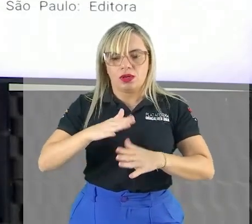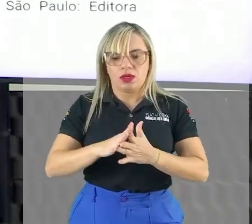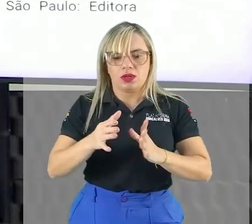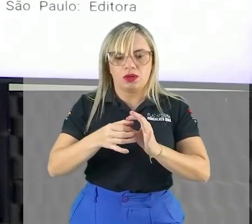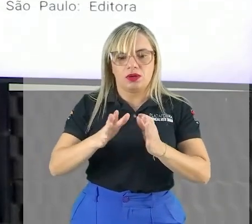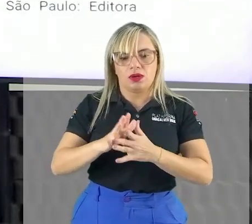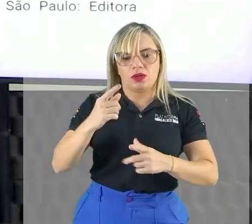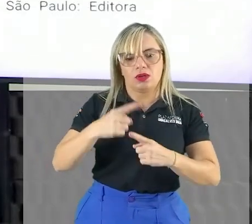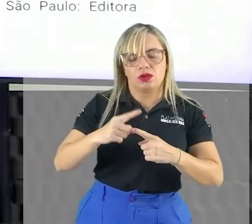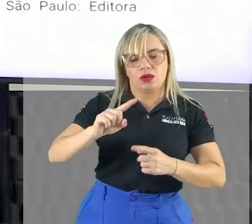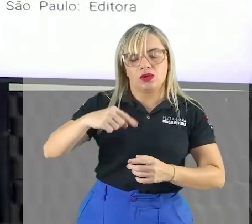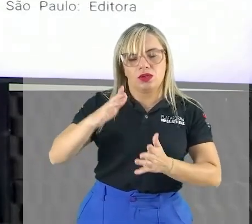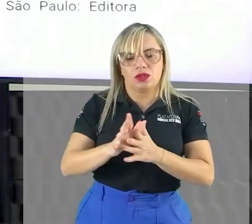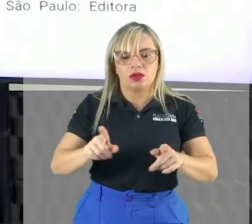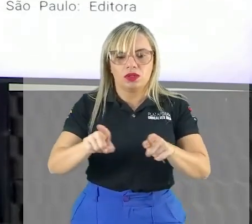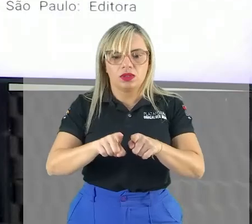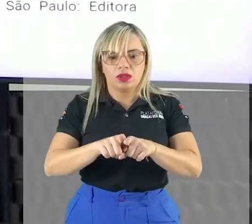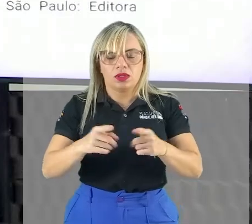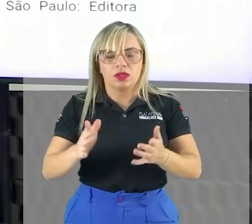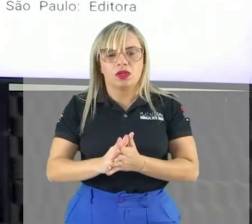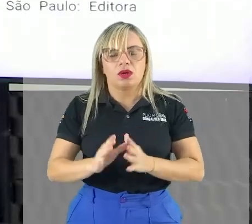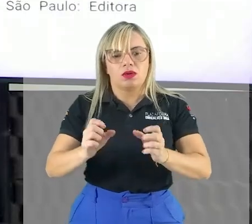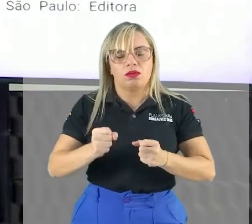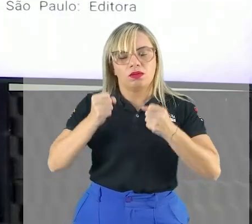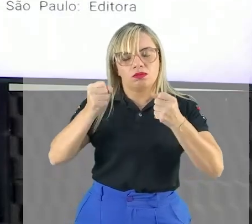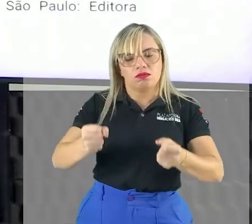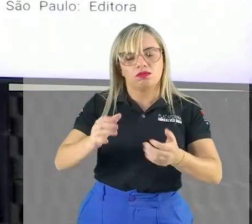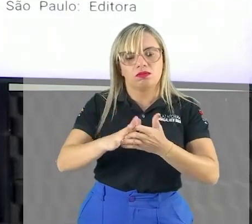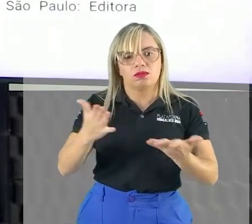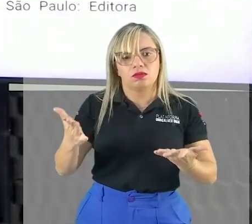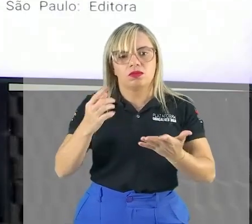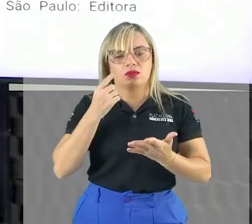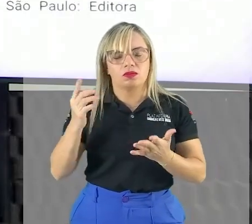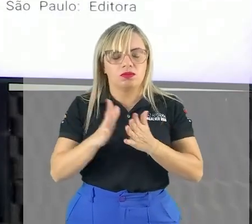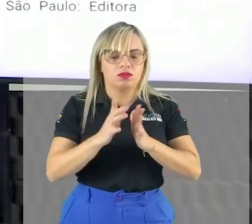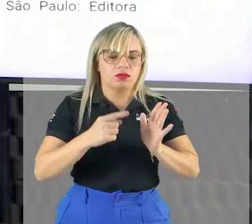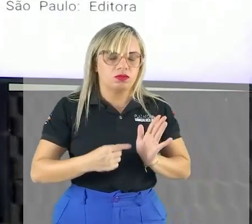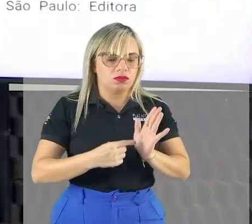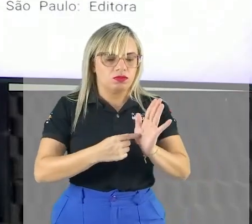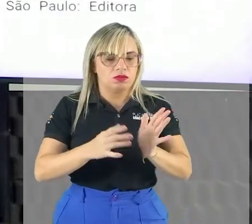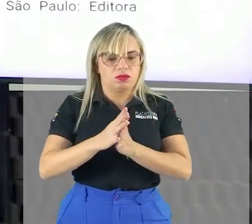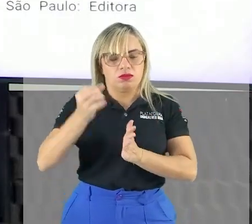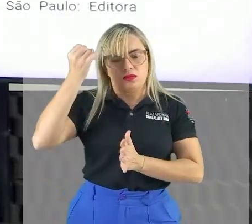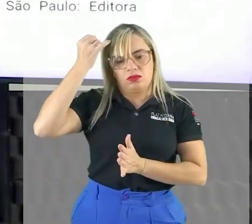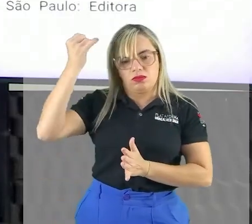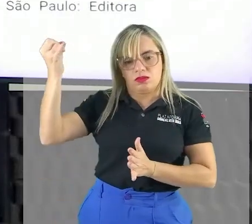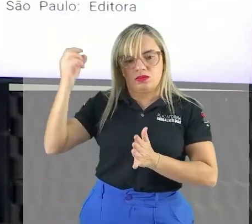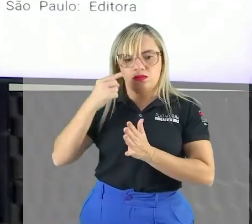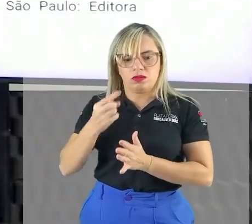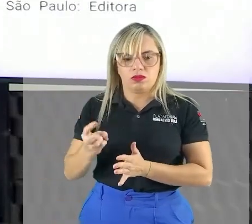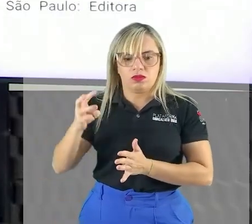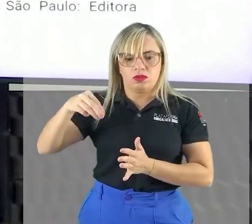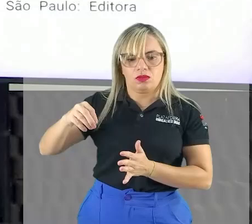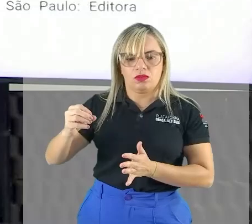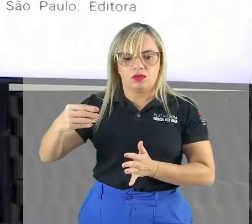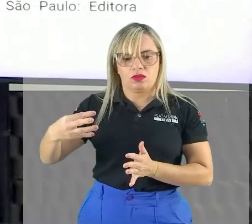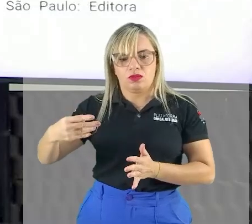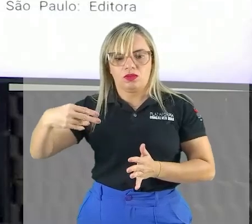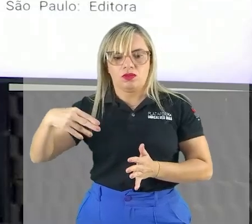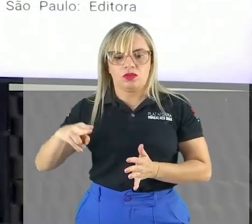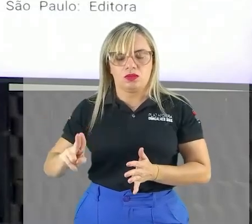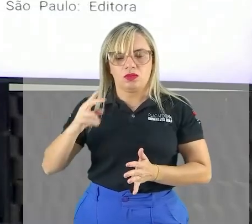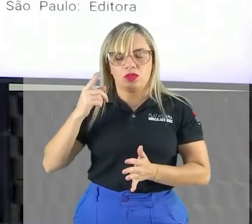dos iluministas daquela época. Então, é uma questão também que traz a ideia de Montesquieu sobre liberdade e